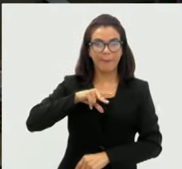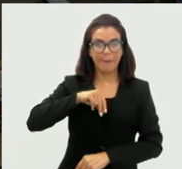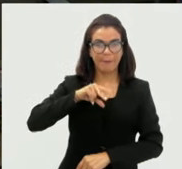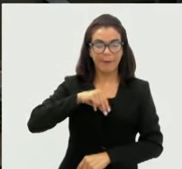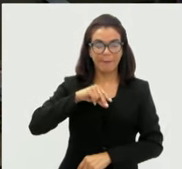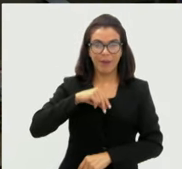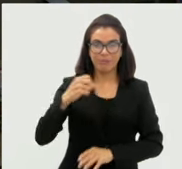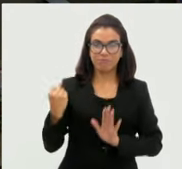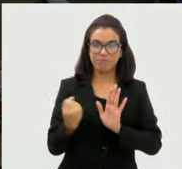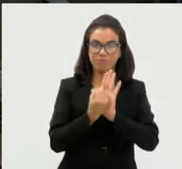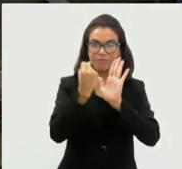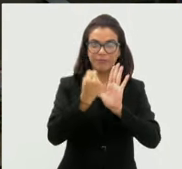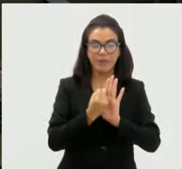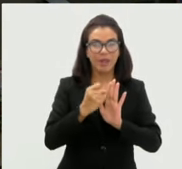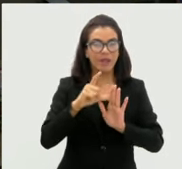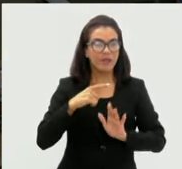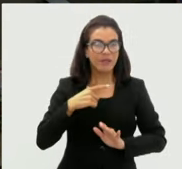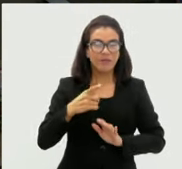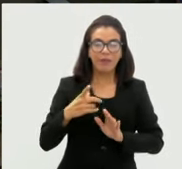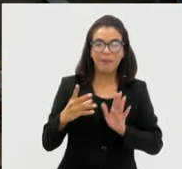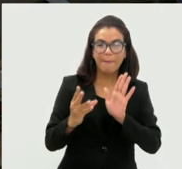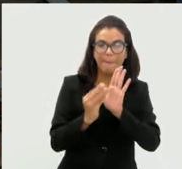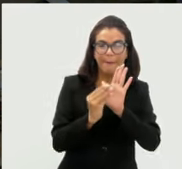que reúnam informações